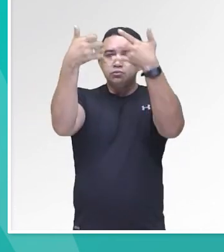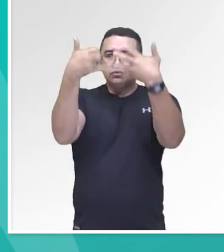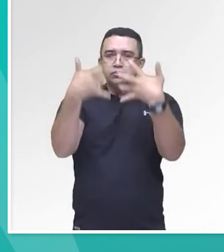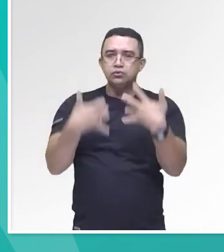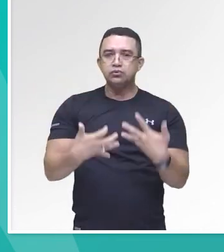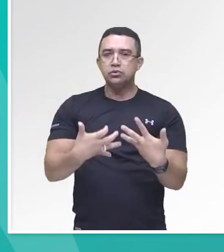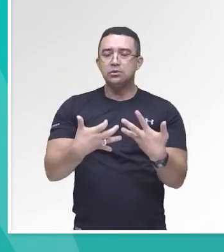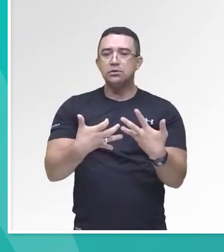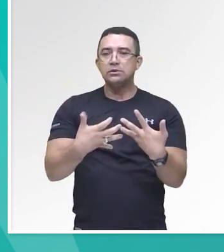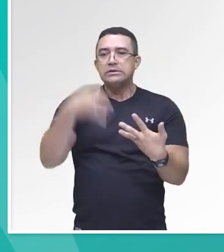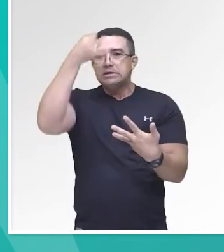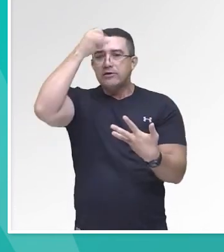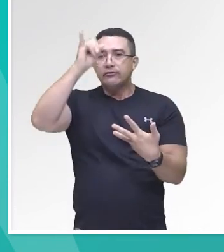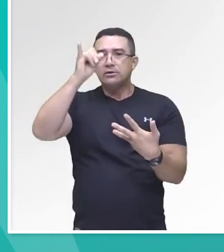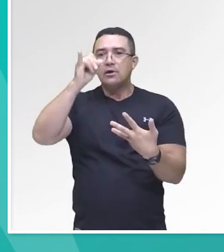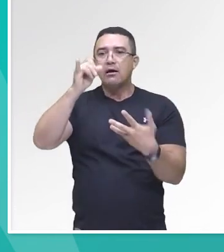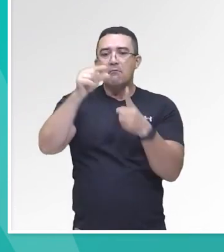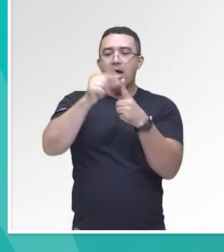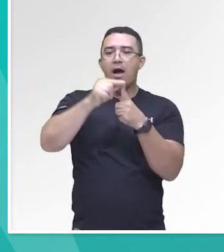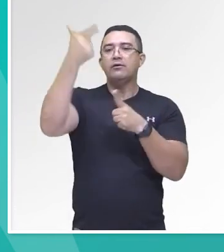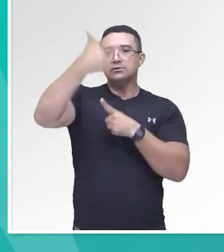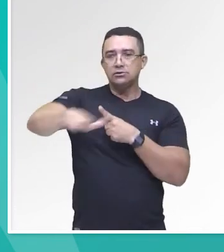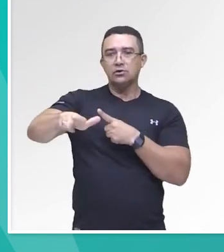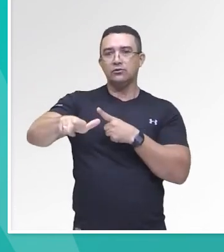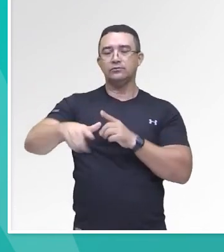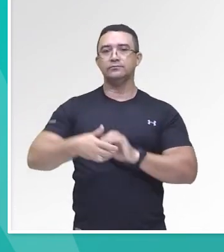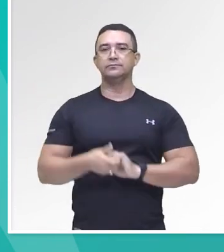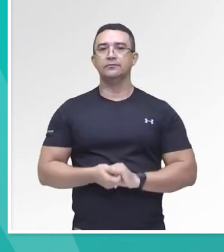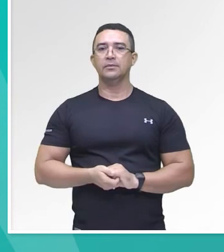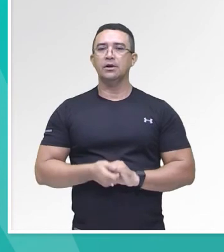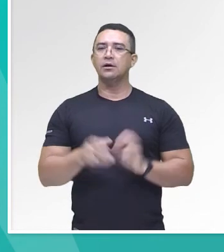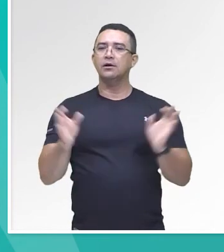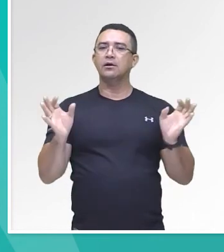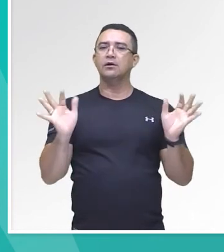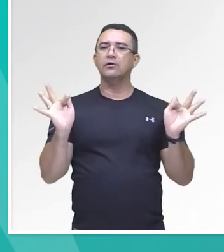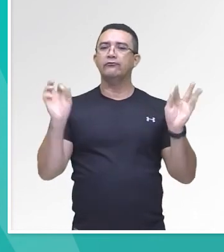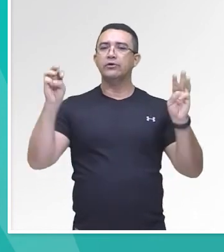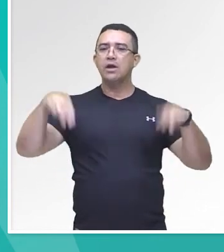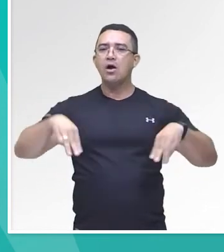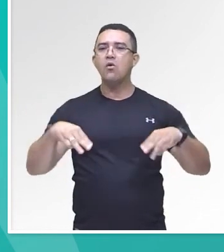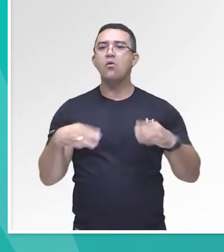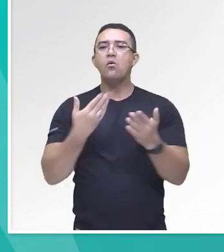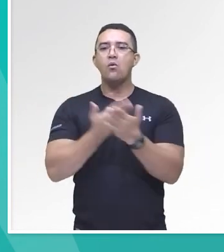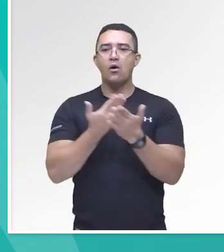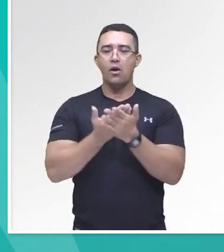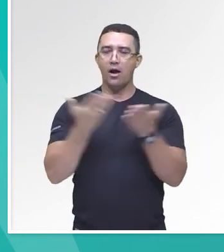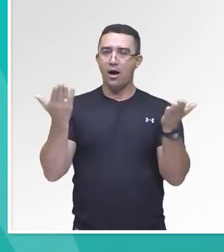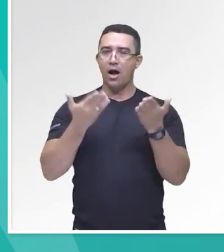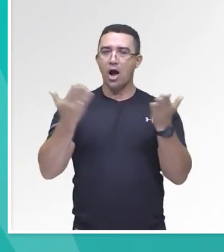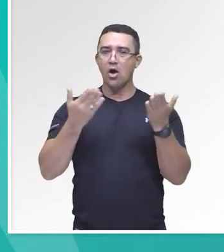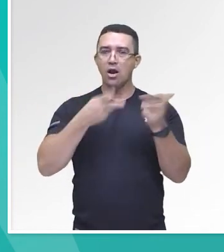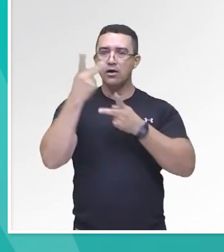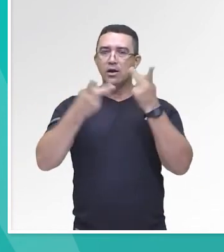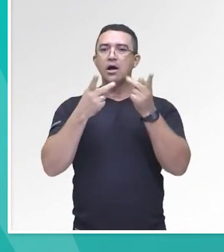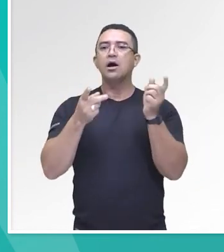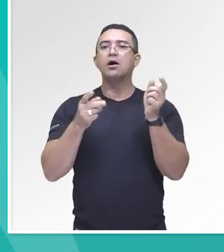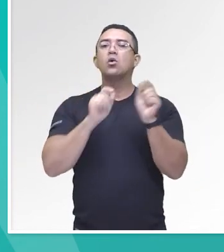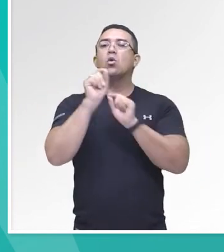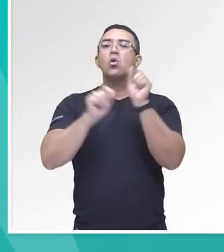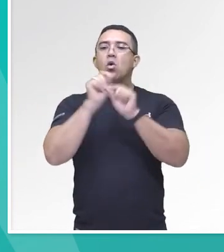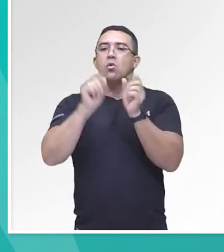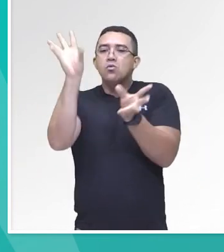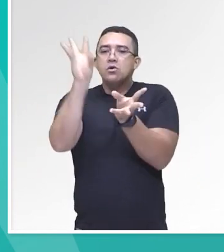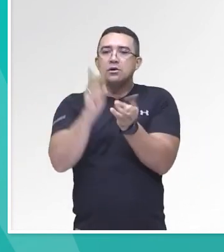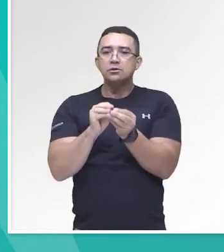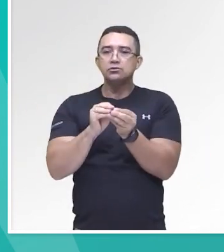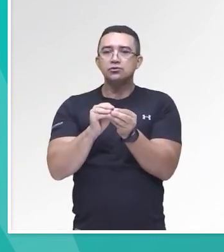coisa. E aí, para finalizar essa aula, agora a gente vai falar com vocês sobre como eu posso, então,